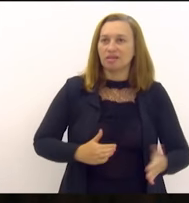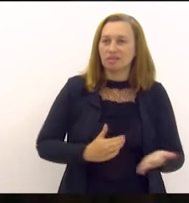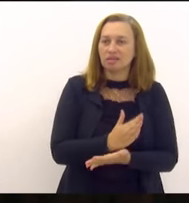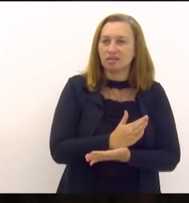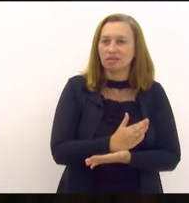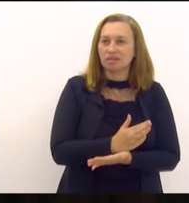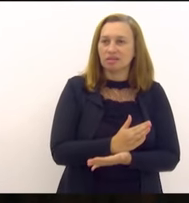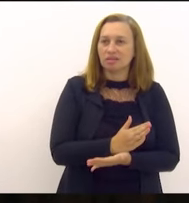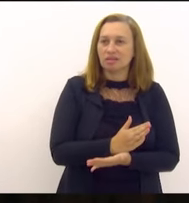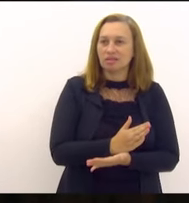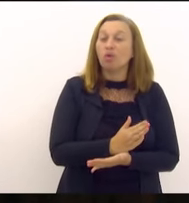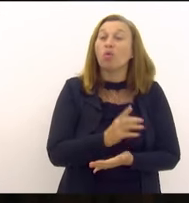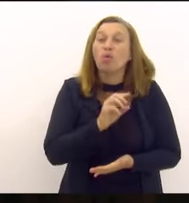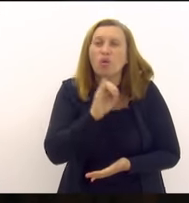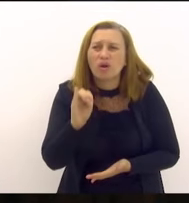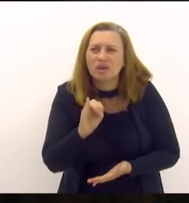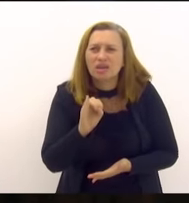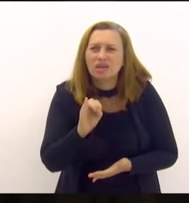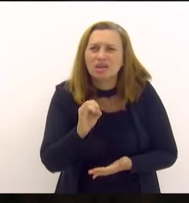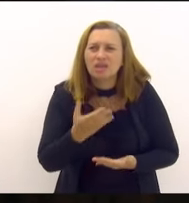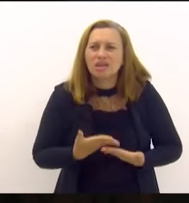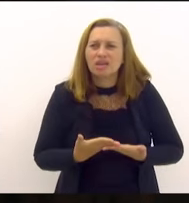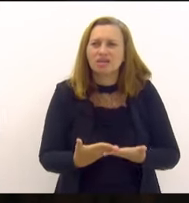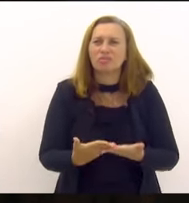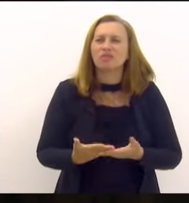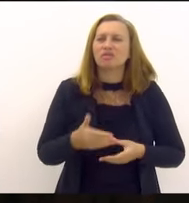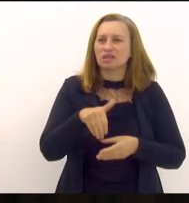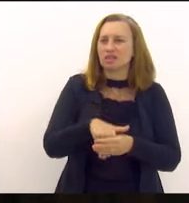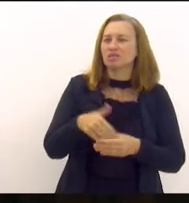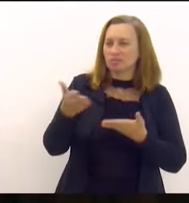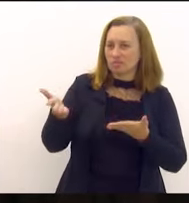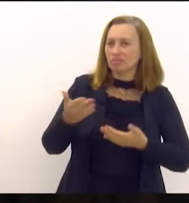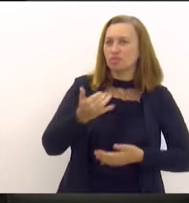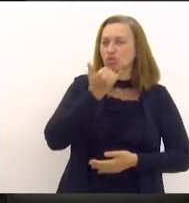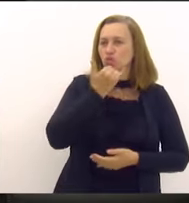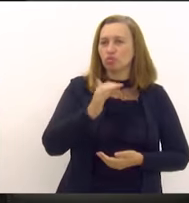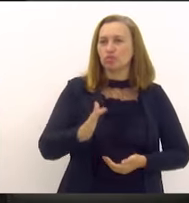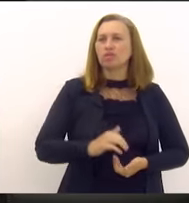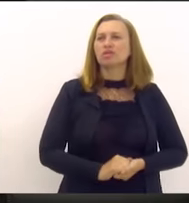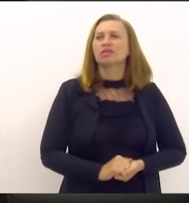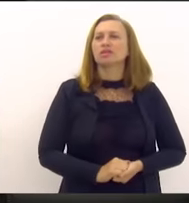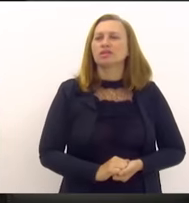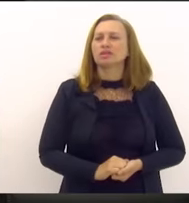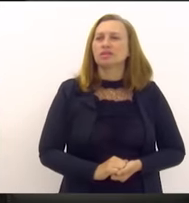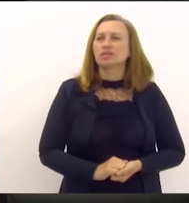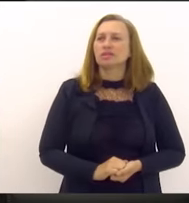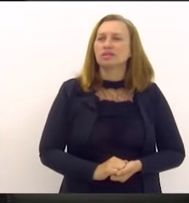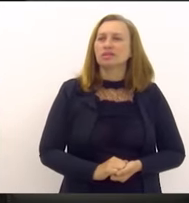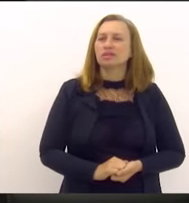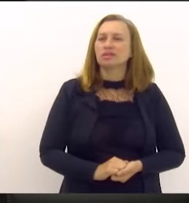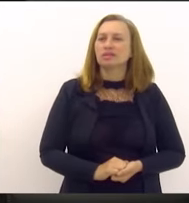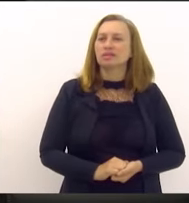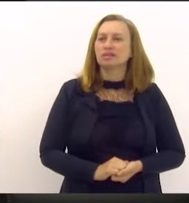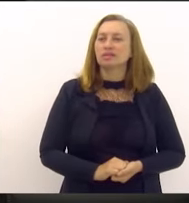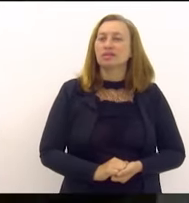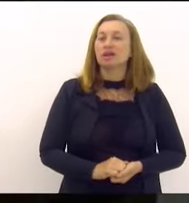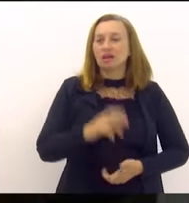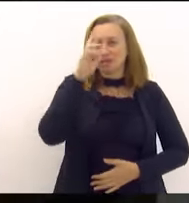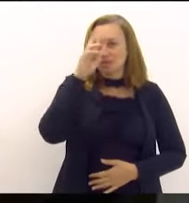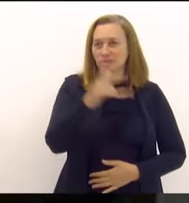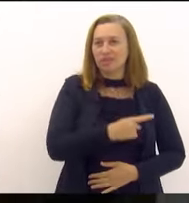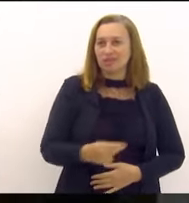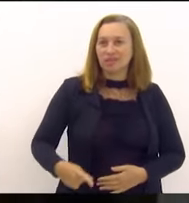encaminhar a votação, presidente. Oi? Encaminhar a votação. Ah, por favor, desculpa. Por favor, deputado Luiz Paulo. Senhor